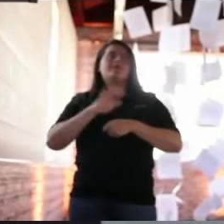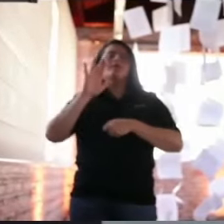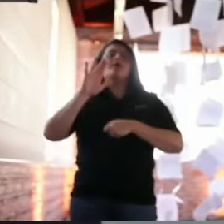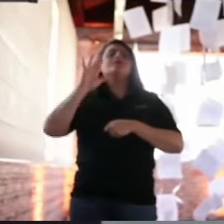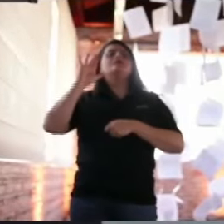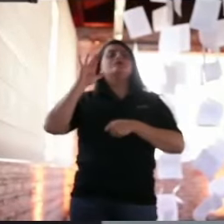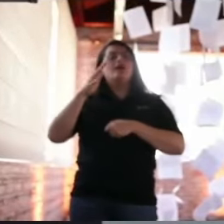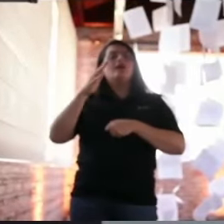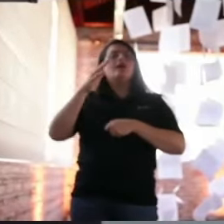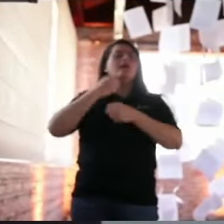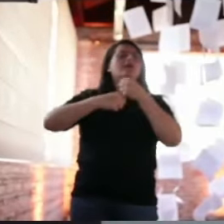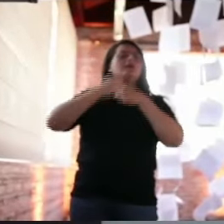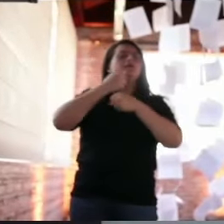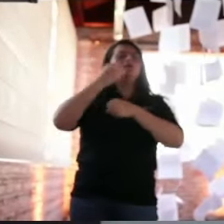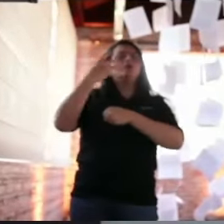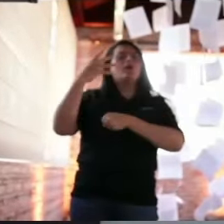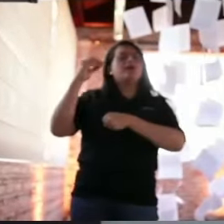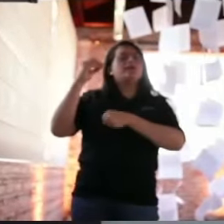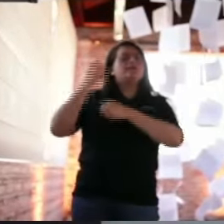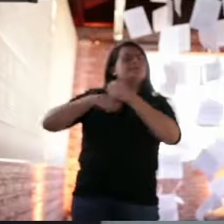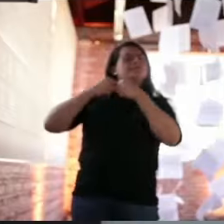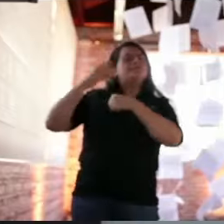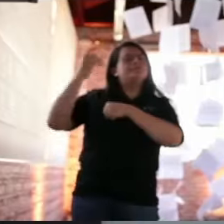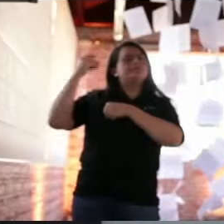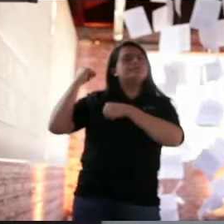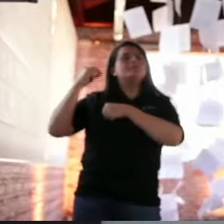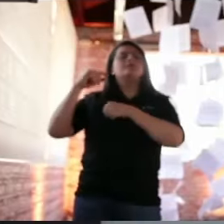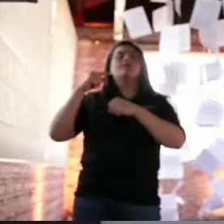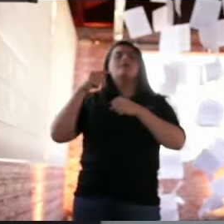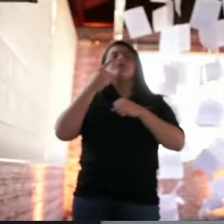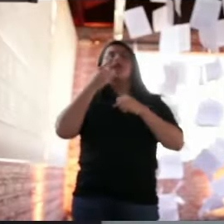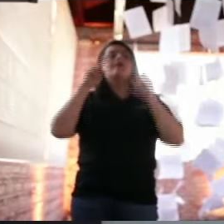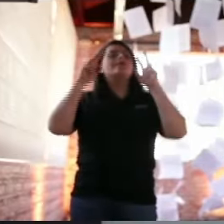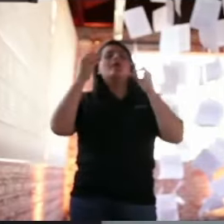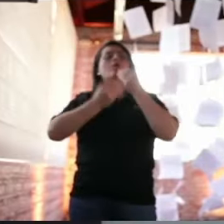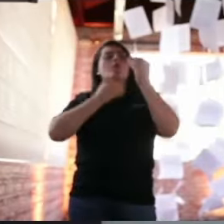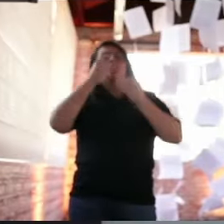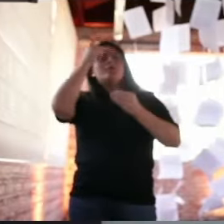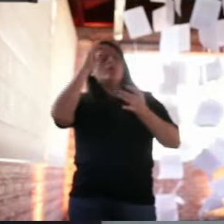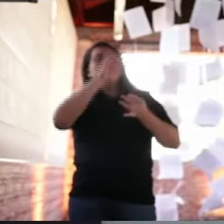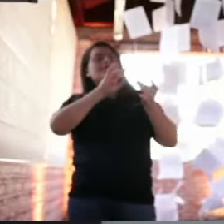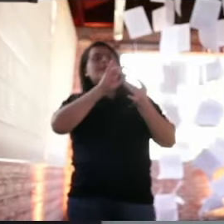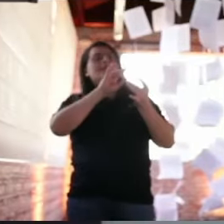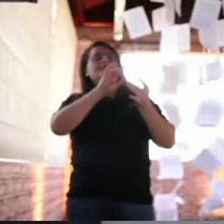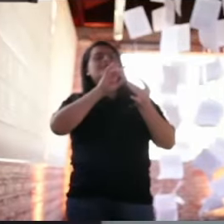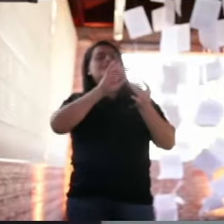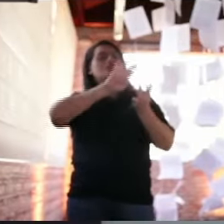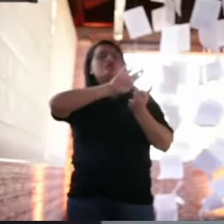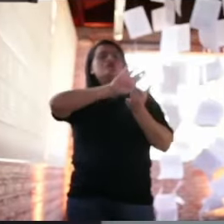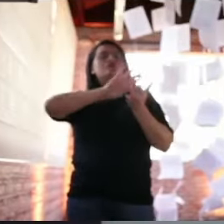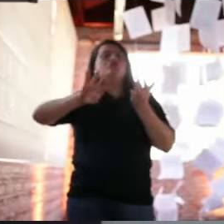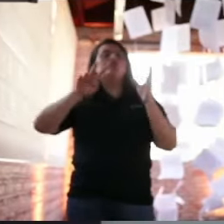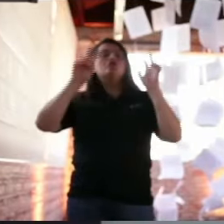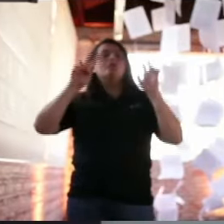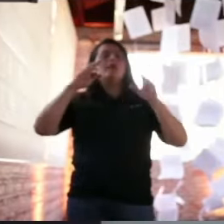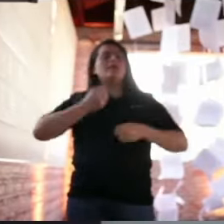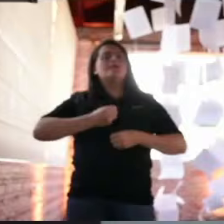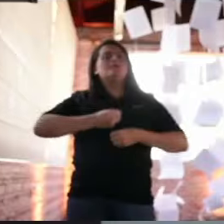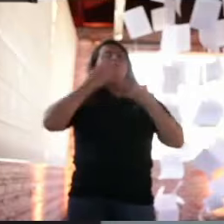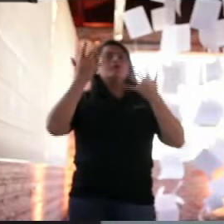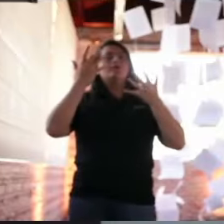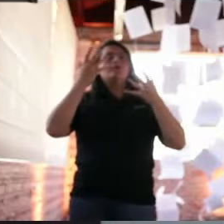já nos anos 40 ele já apontava como especialista vem e tira o gestos espontâneo tira a possibilidade